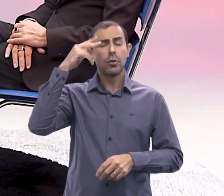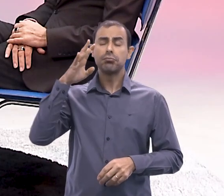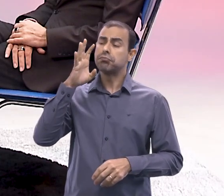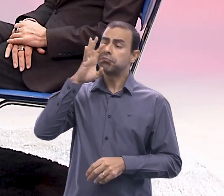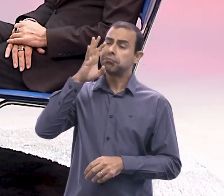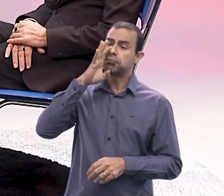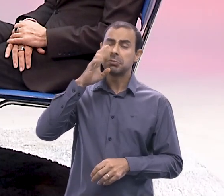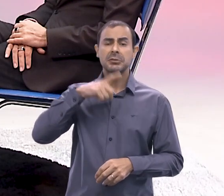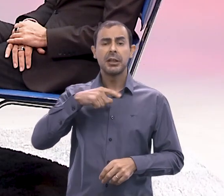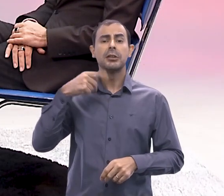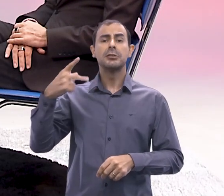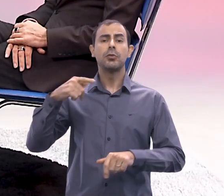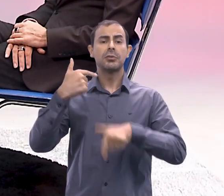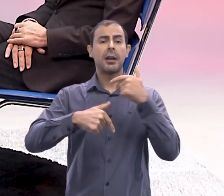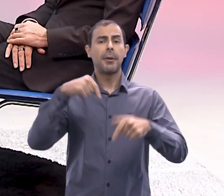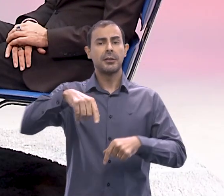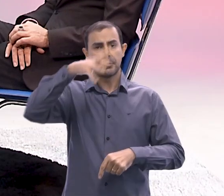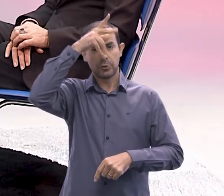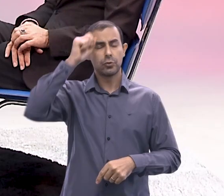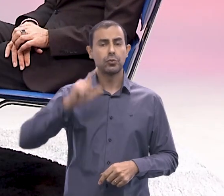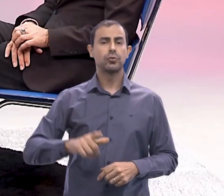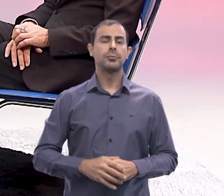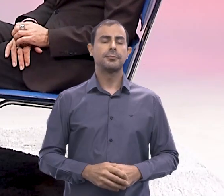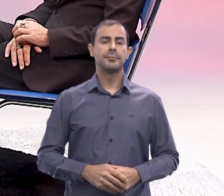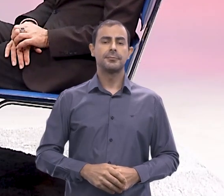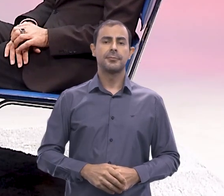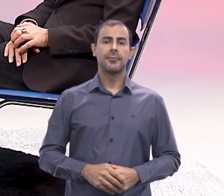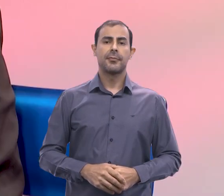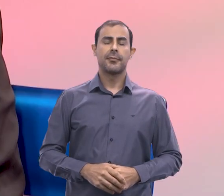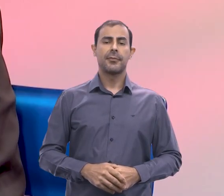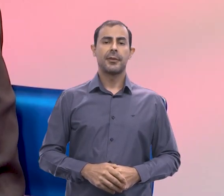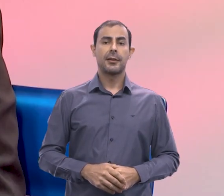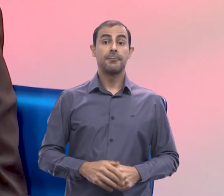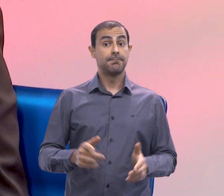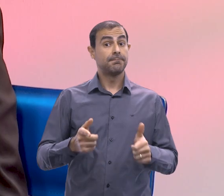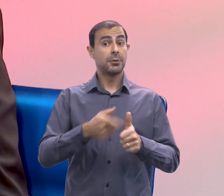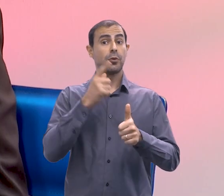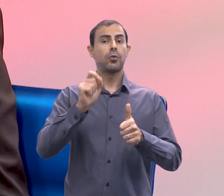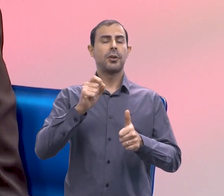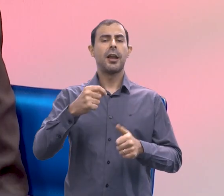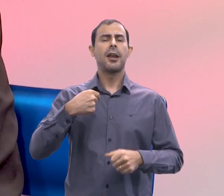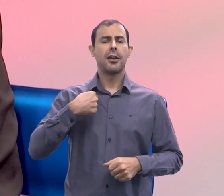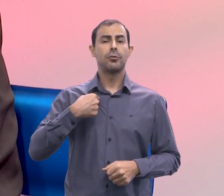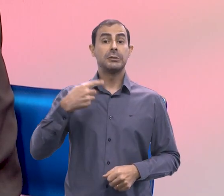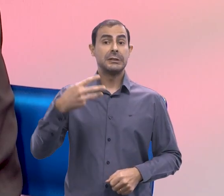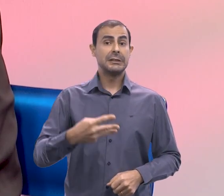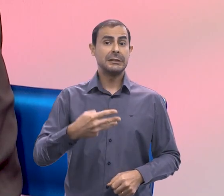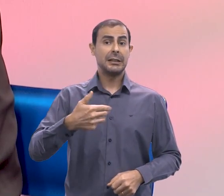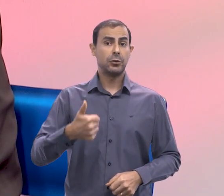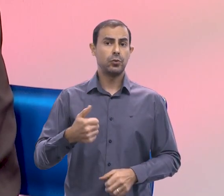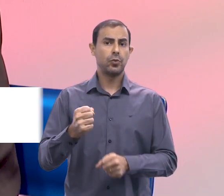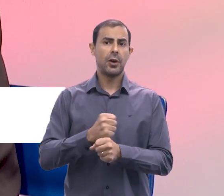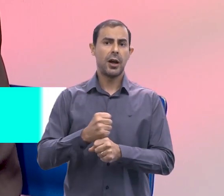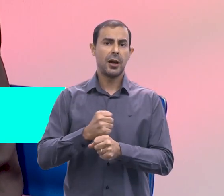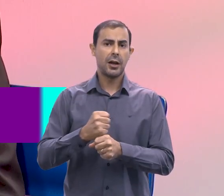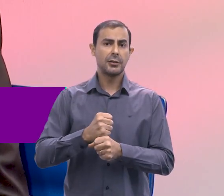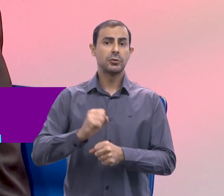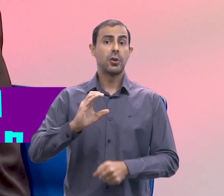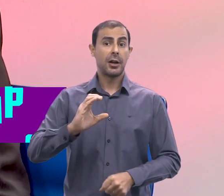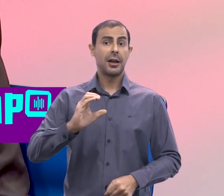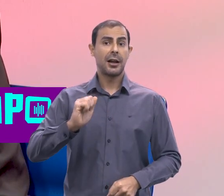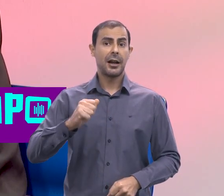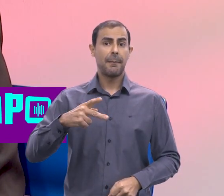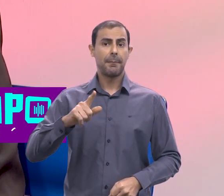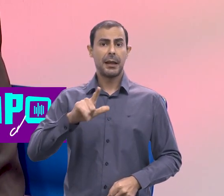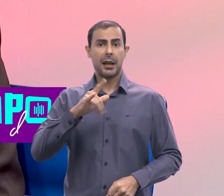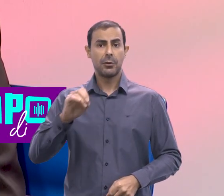pouco mais sobre a sua atuação aqui no nosso estado nesse sentido? Bom, primeiro eu fiquei durante 31 anos no Corpo de Bombeiros, como